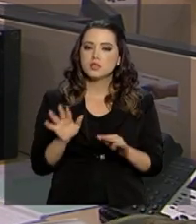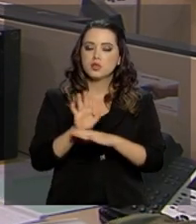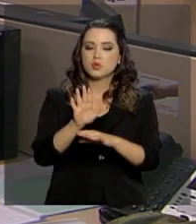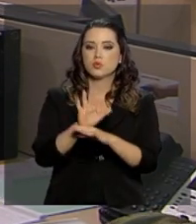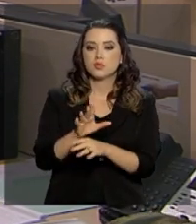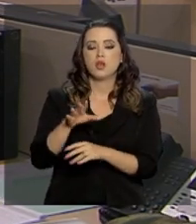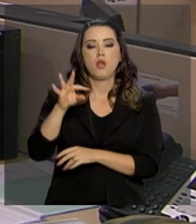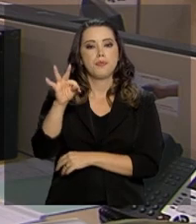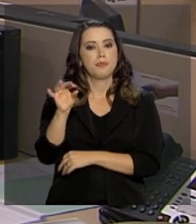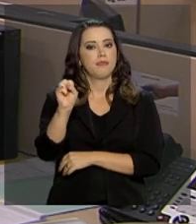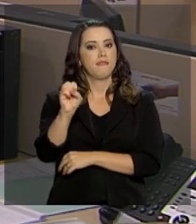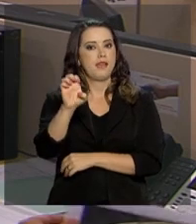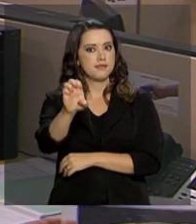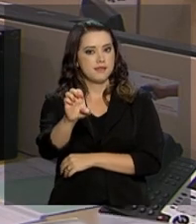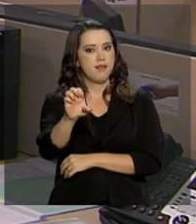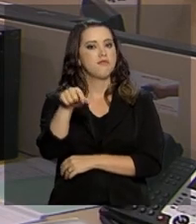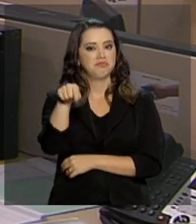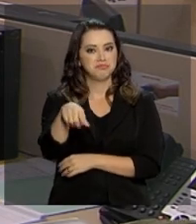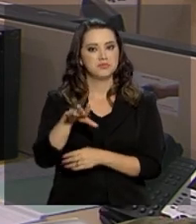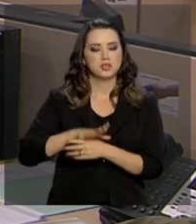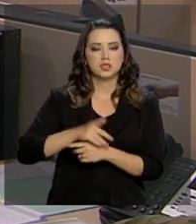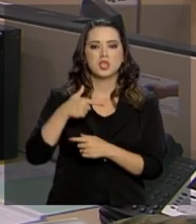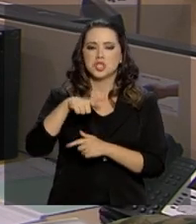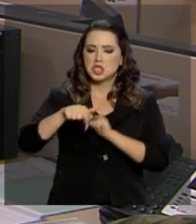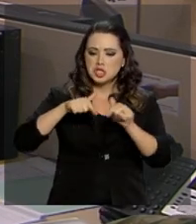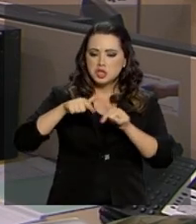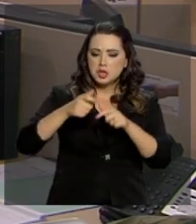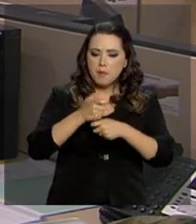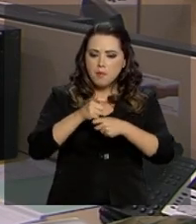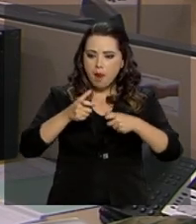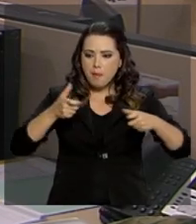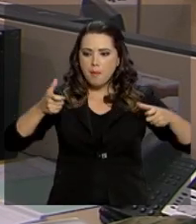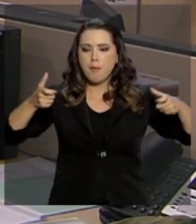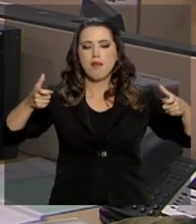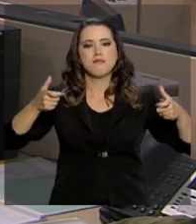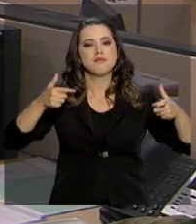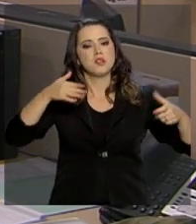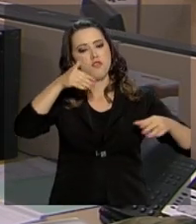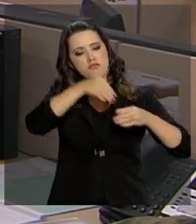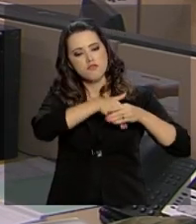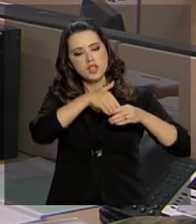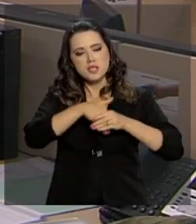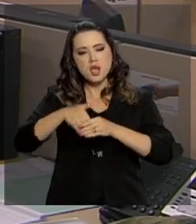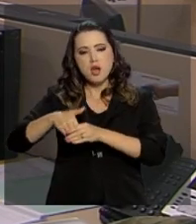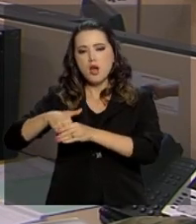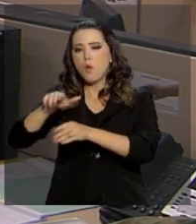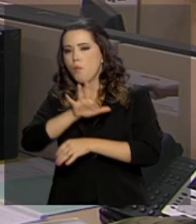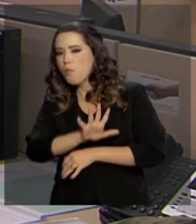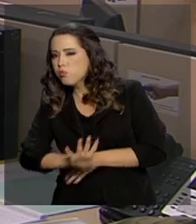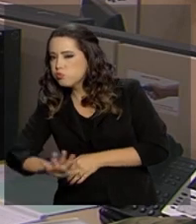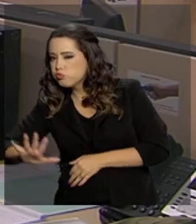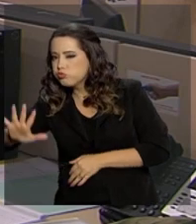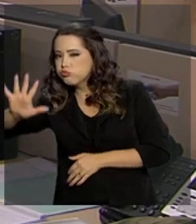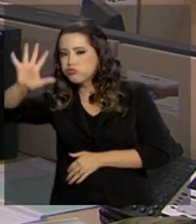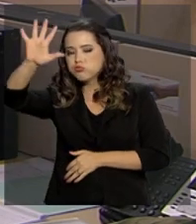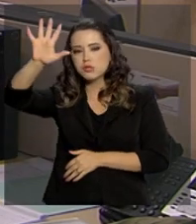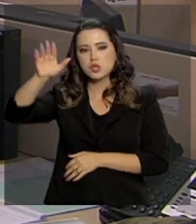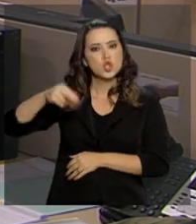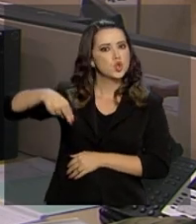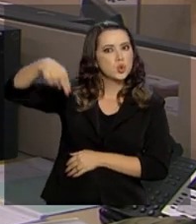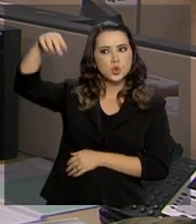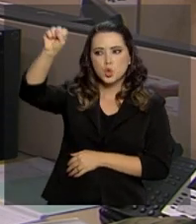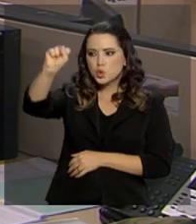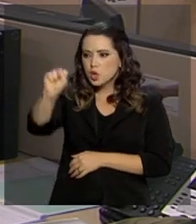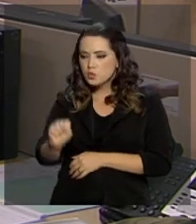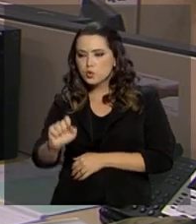na condução dessa gigantesca eleição, desse gigantesco pleito que abrange o Brasil do norte ao sul,